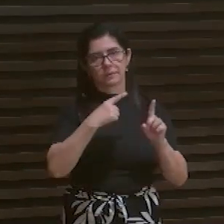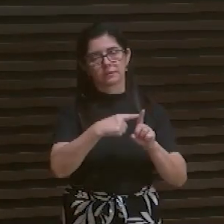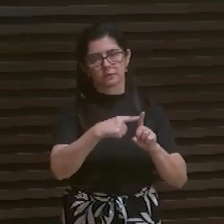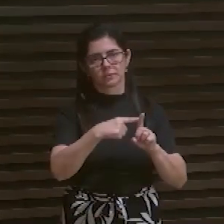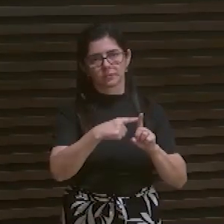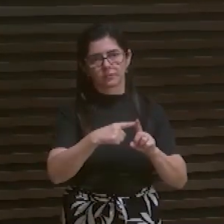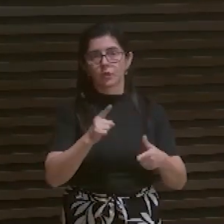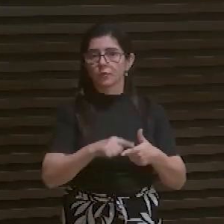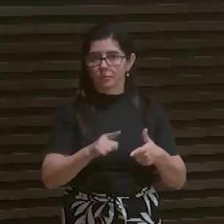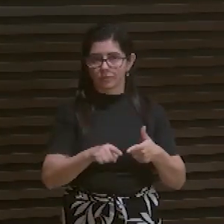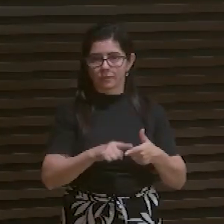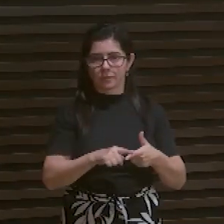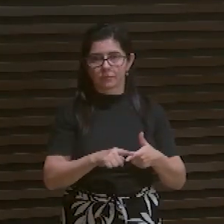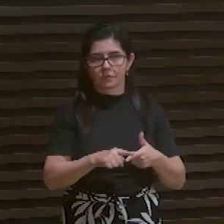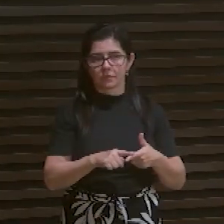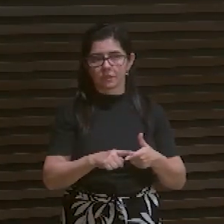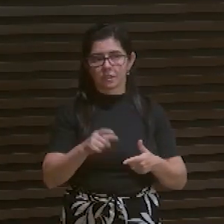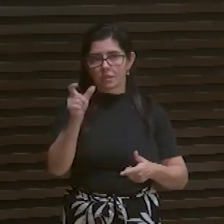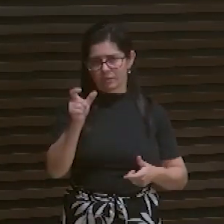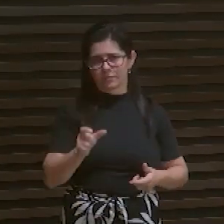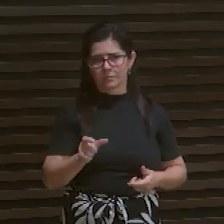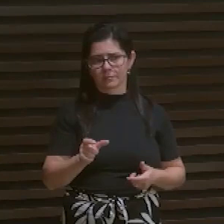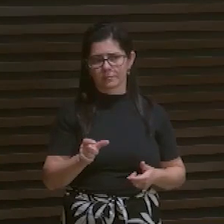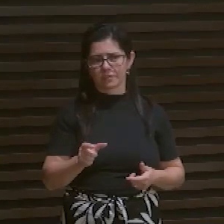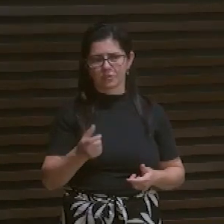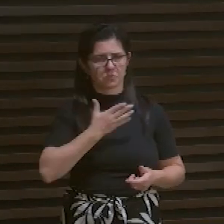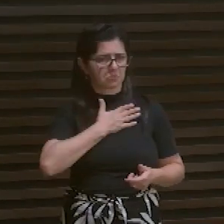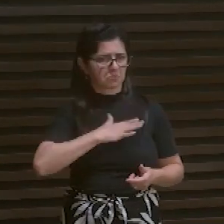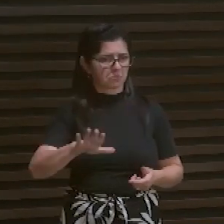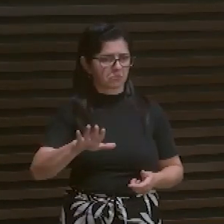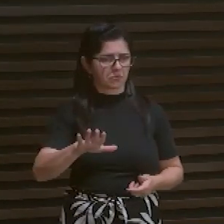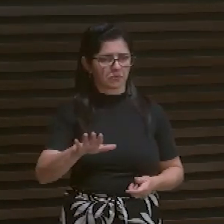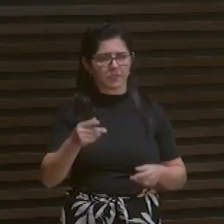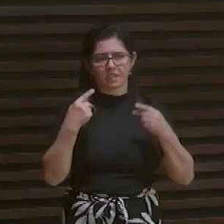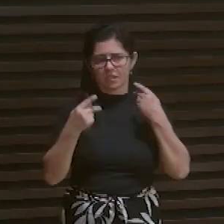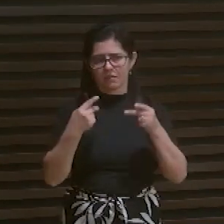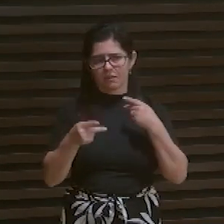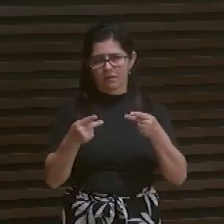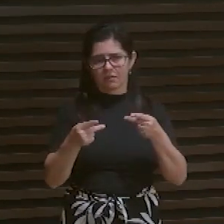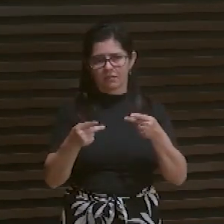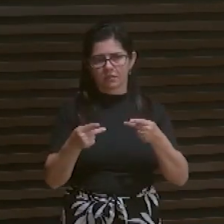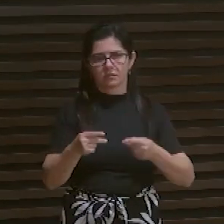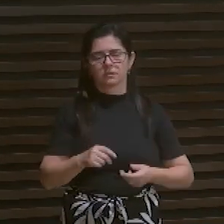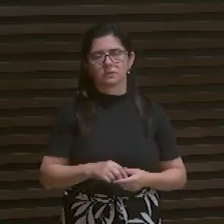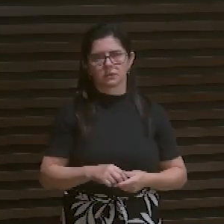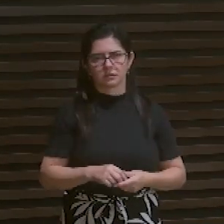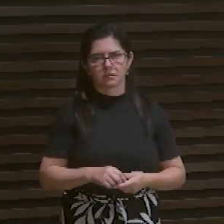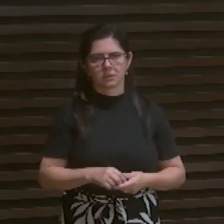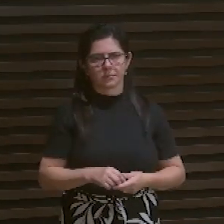O problema está quando eu deixo de ir numa reunião porque eu não gosto que aquele pessoa vai pregar. Seja